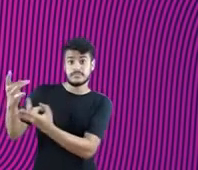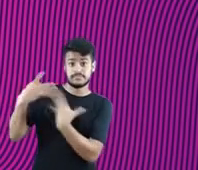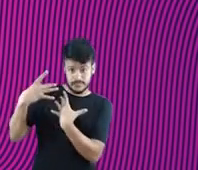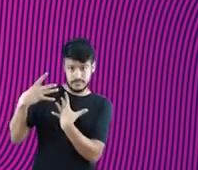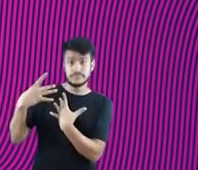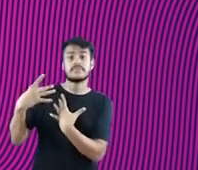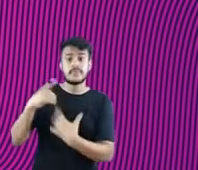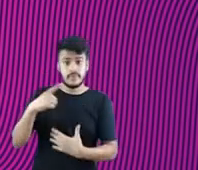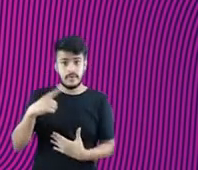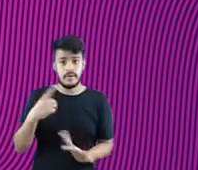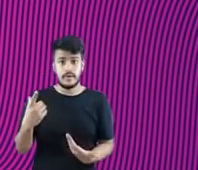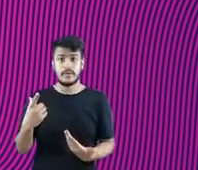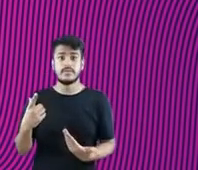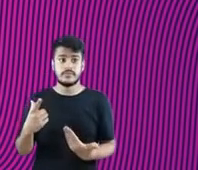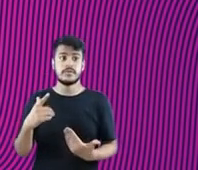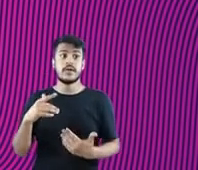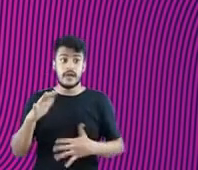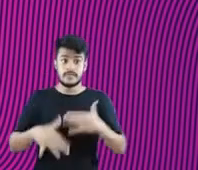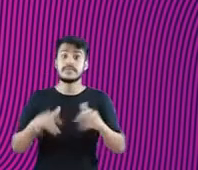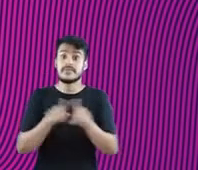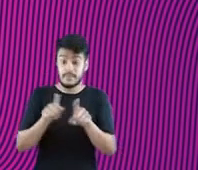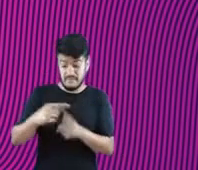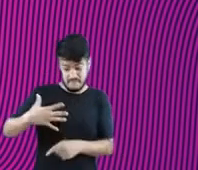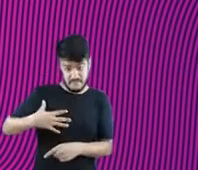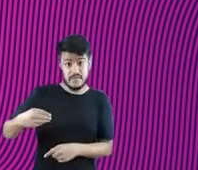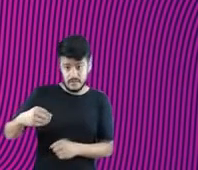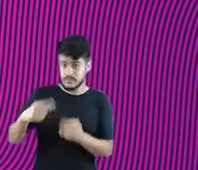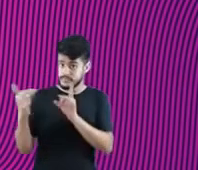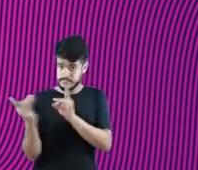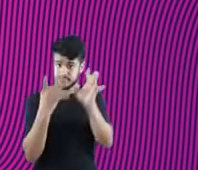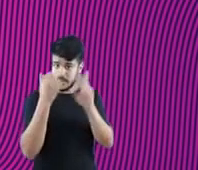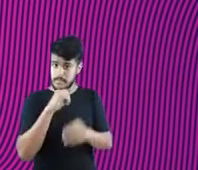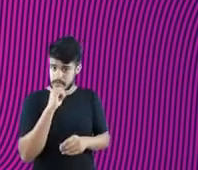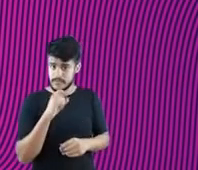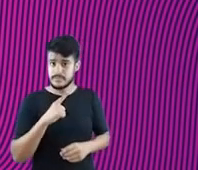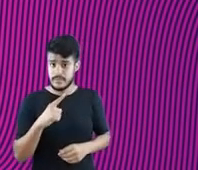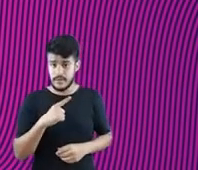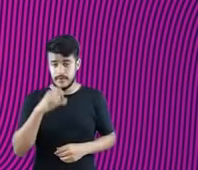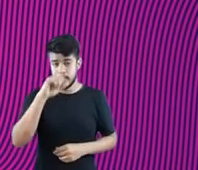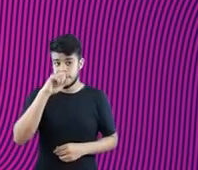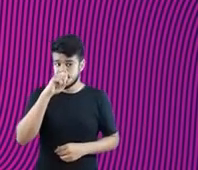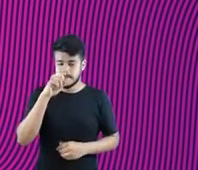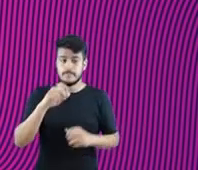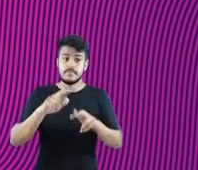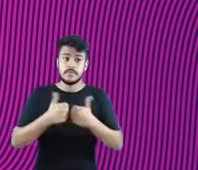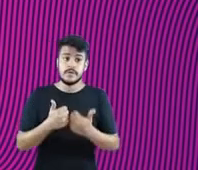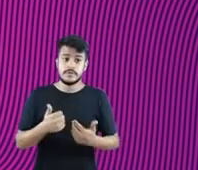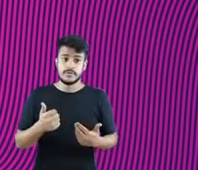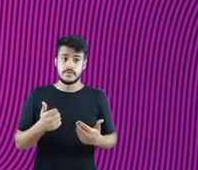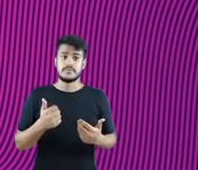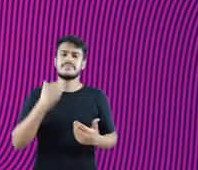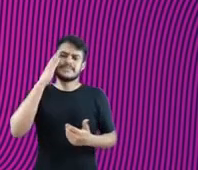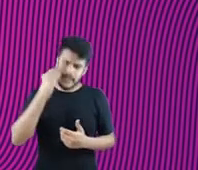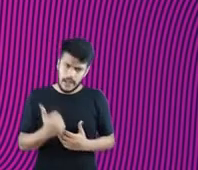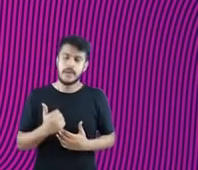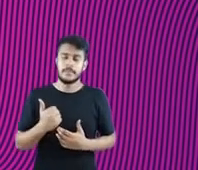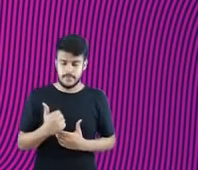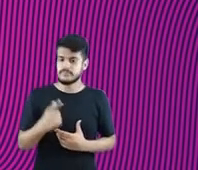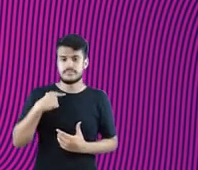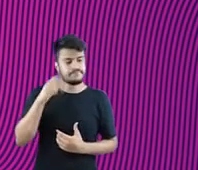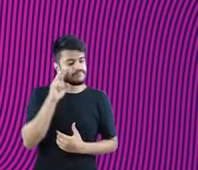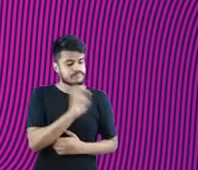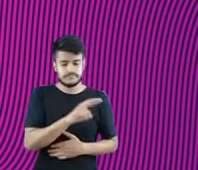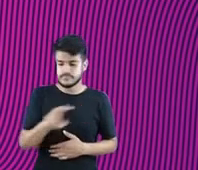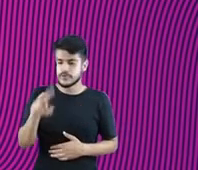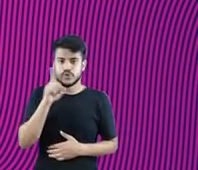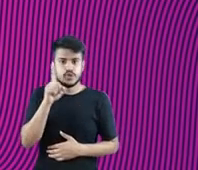marido, eventualmente até pelos filhos, né? Então, assim, a gente sabe, a gente vivencia isso no consultório,